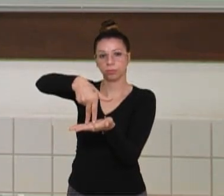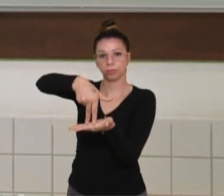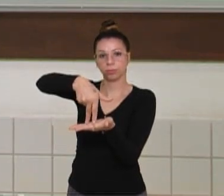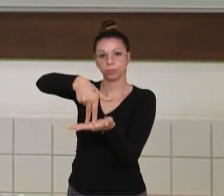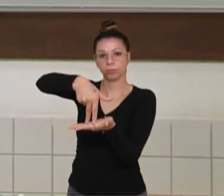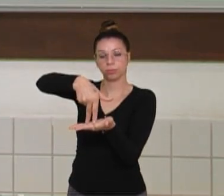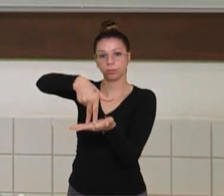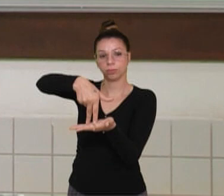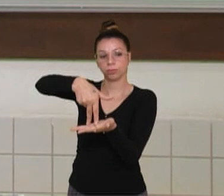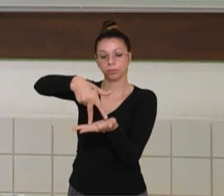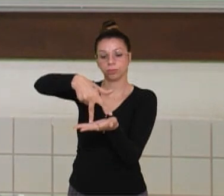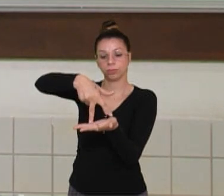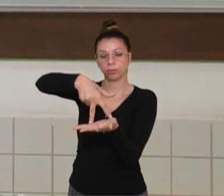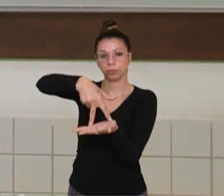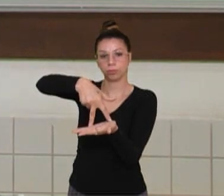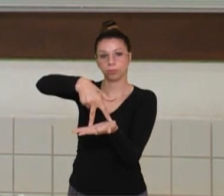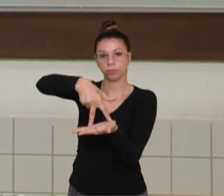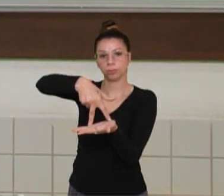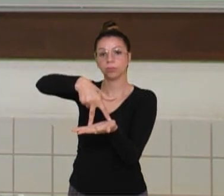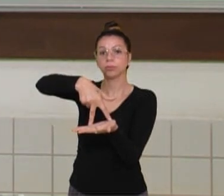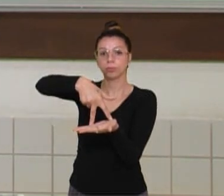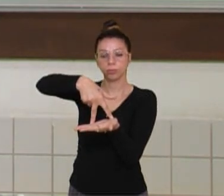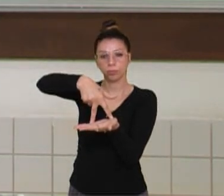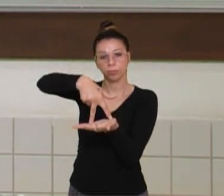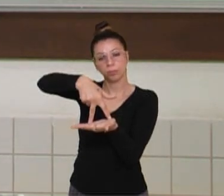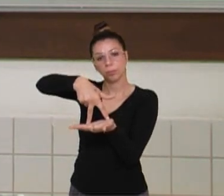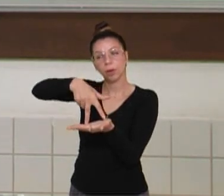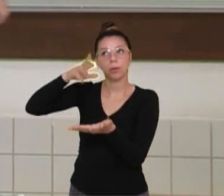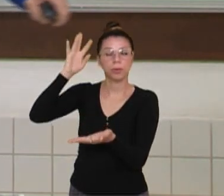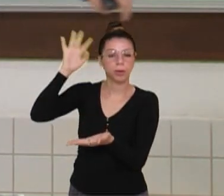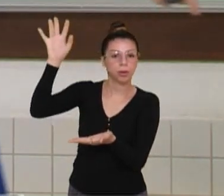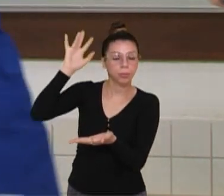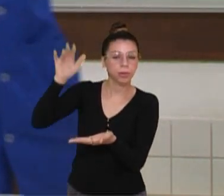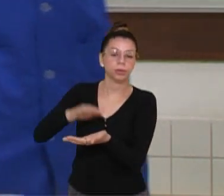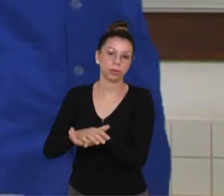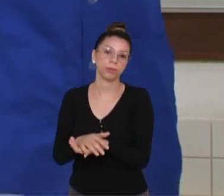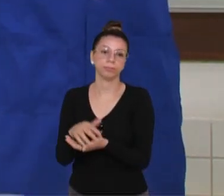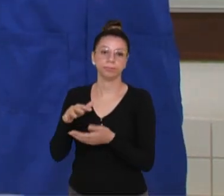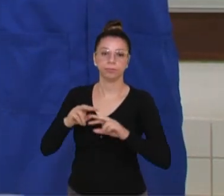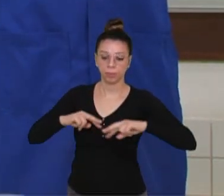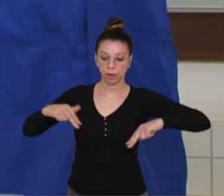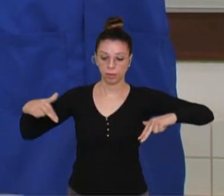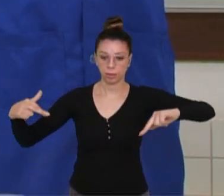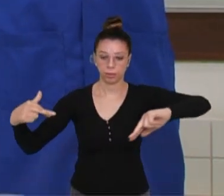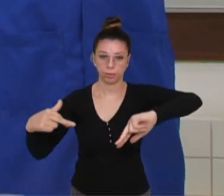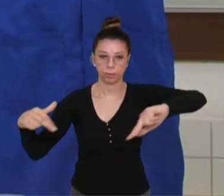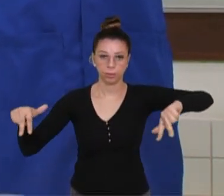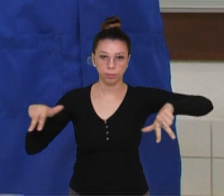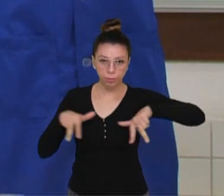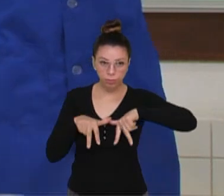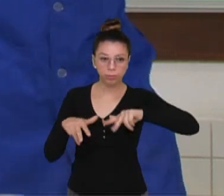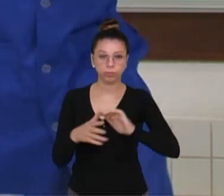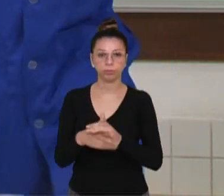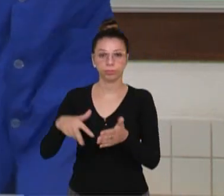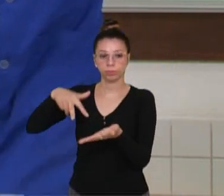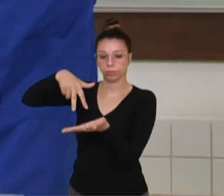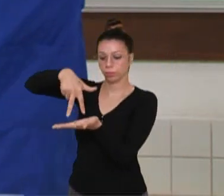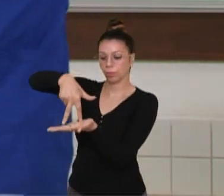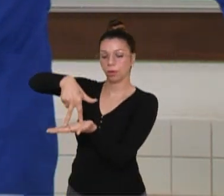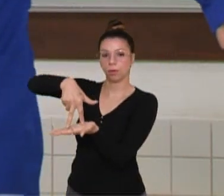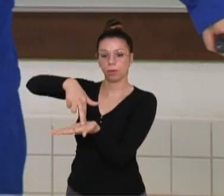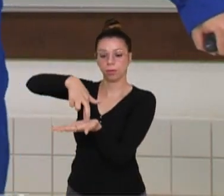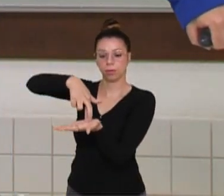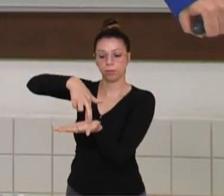afasta lateralmente para a direita. Tá? Então, imaginem que você está lá na roda. E aí, todos vão caminhar dessa forma.